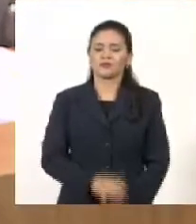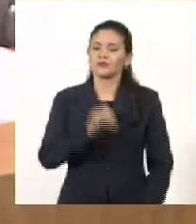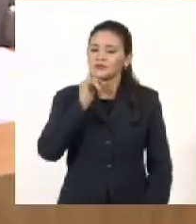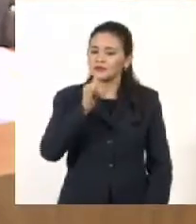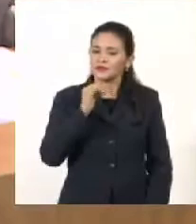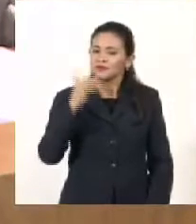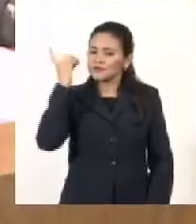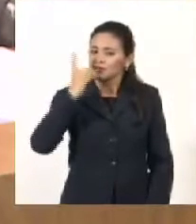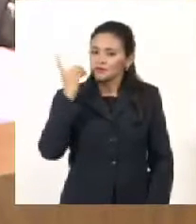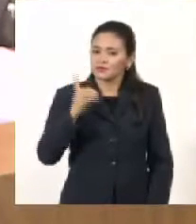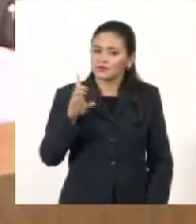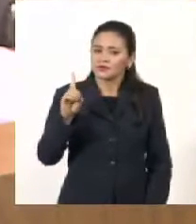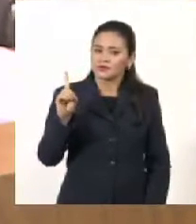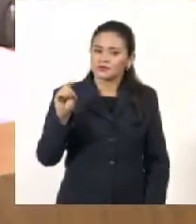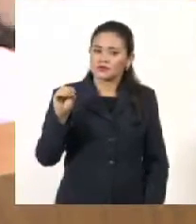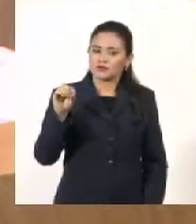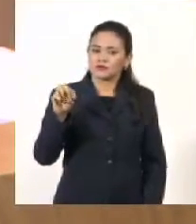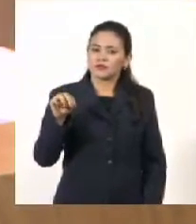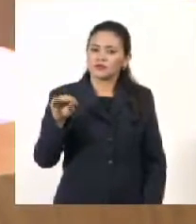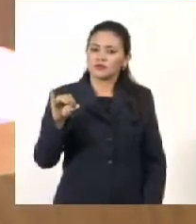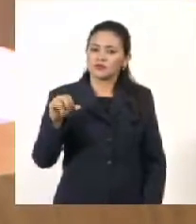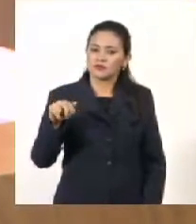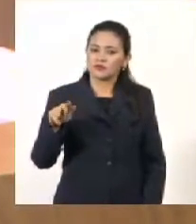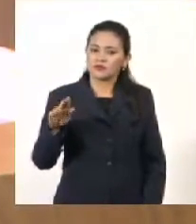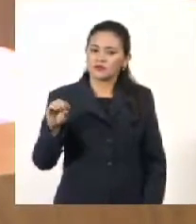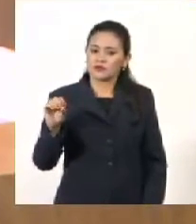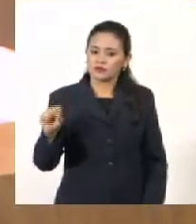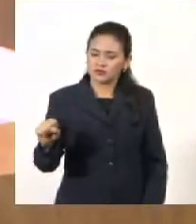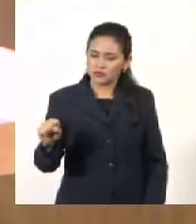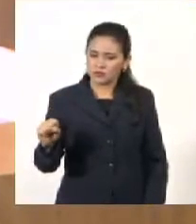do prefeito da cidade de Pedro Rosário,